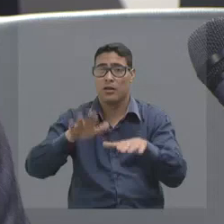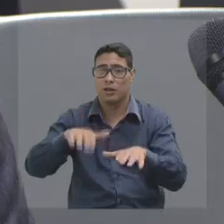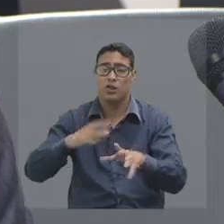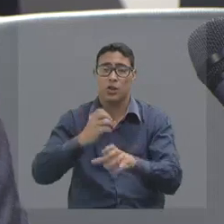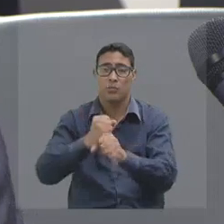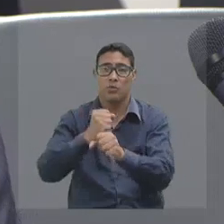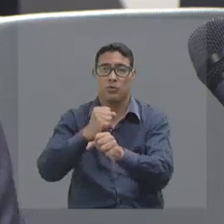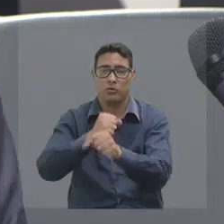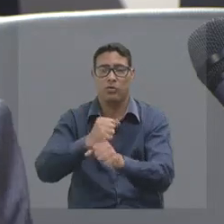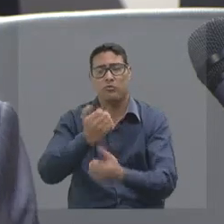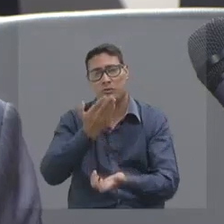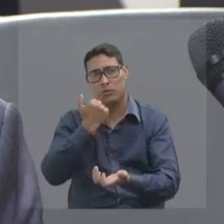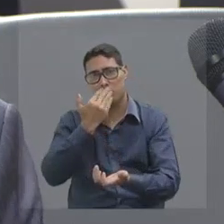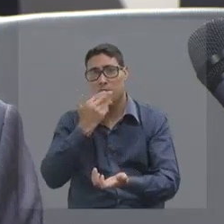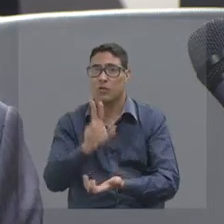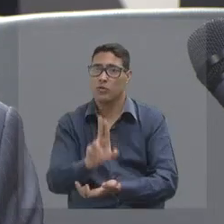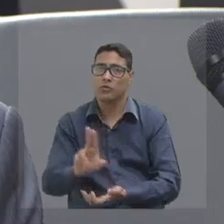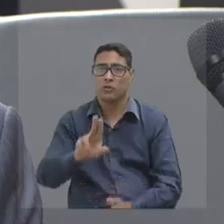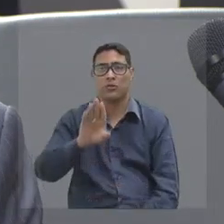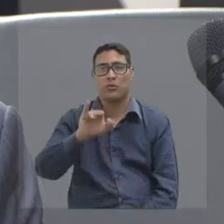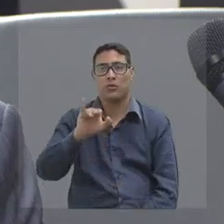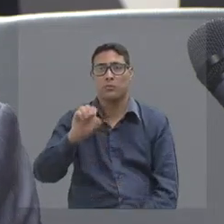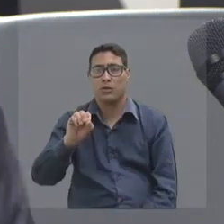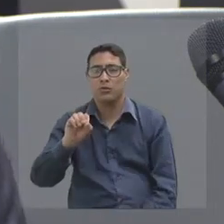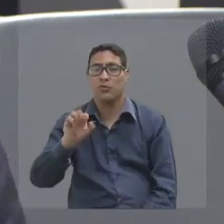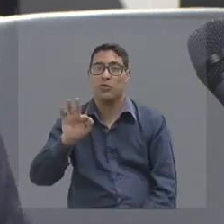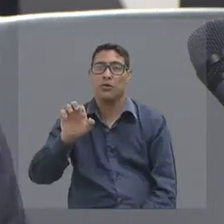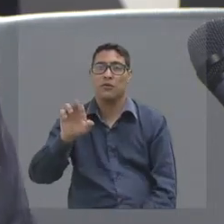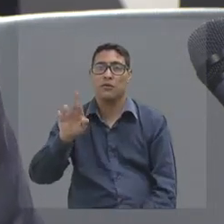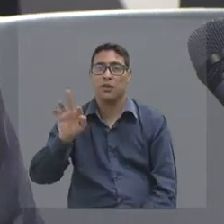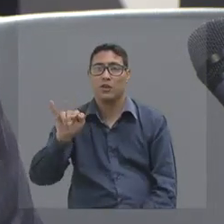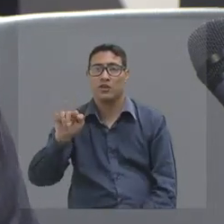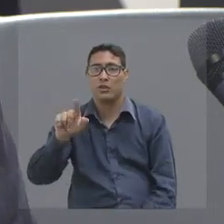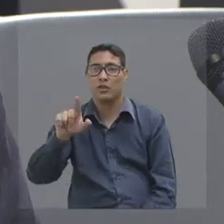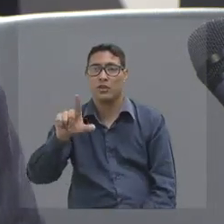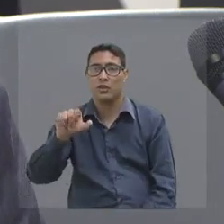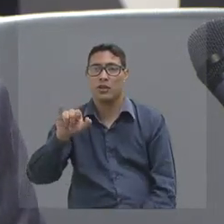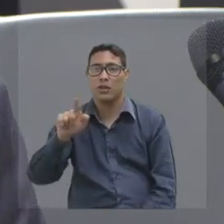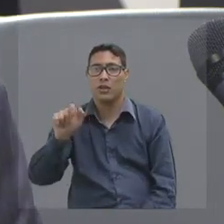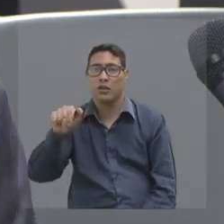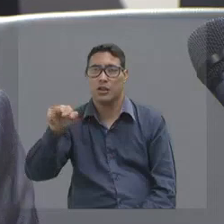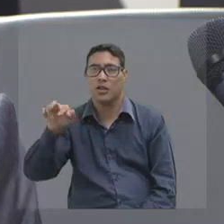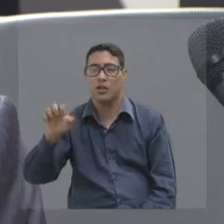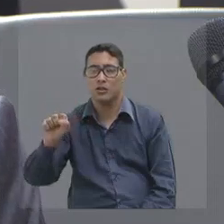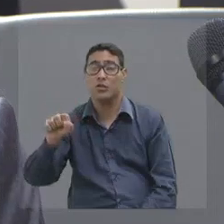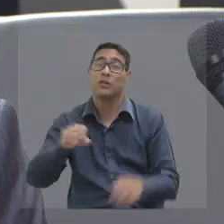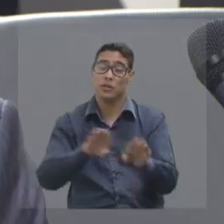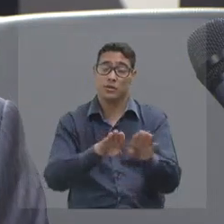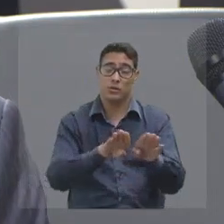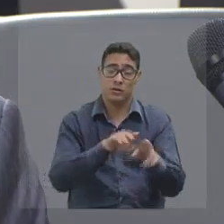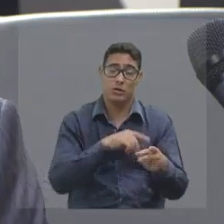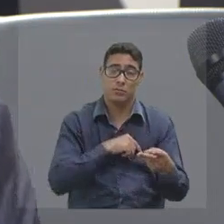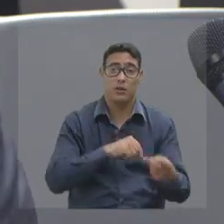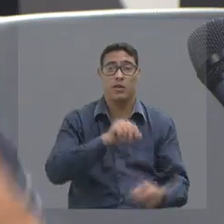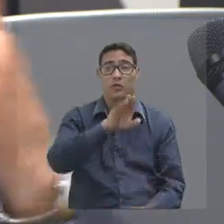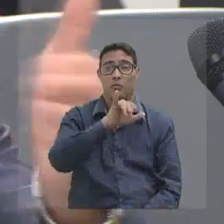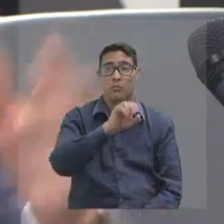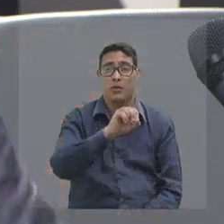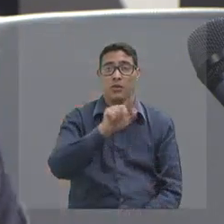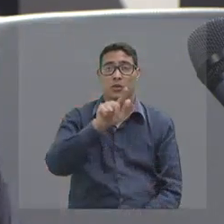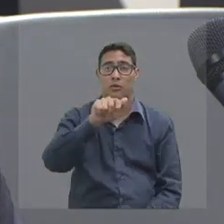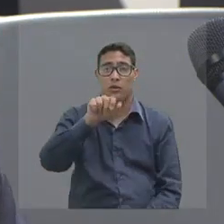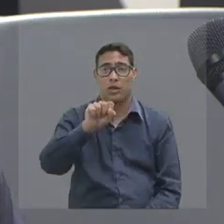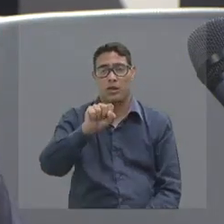produção de alimentos à base de os BIOS fertilizantes mas também do biogás né que muitas vezes ainda tem gente que